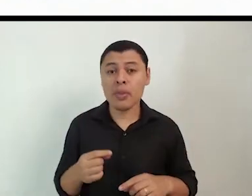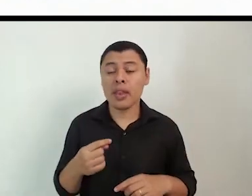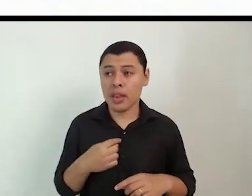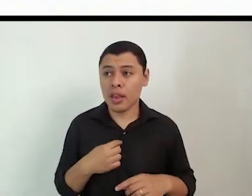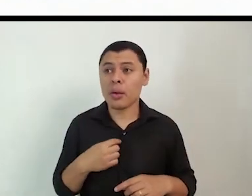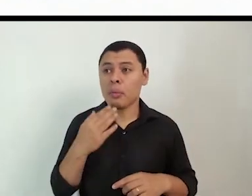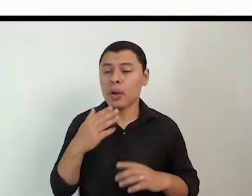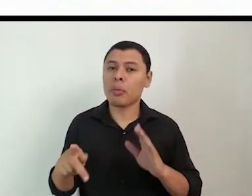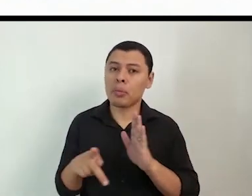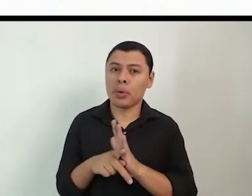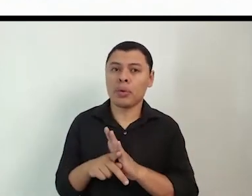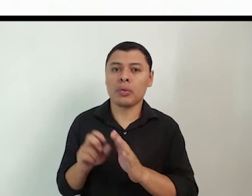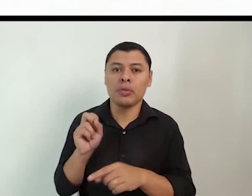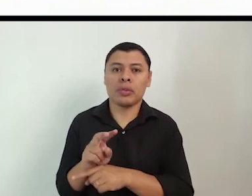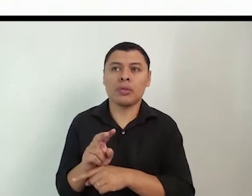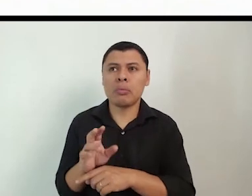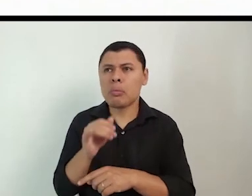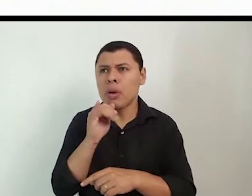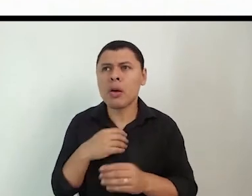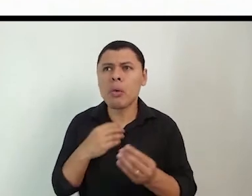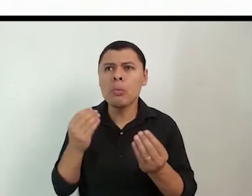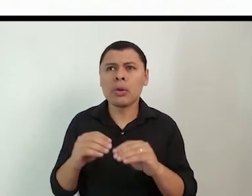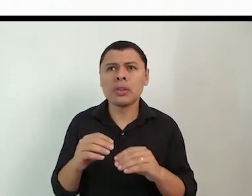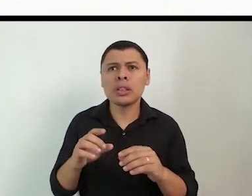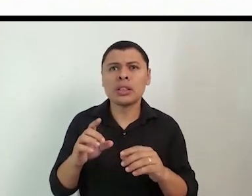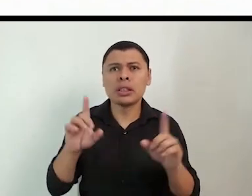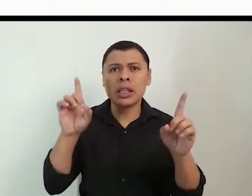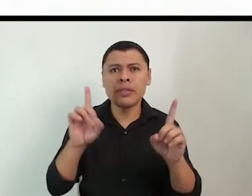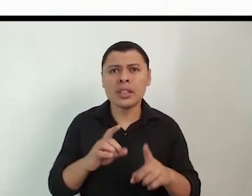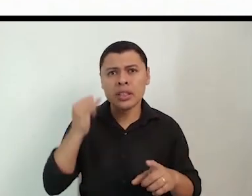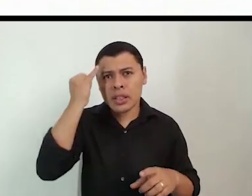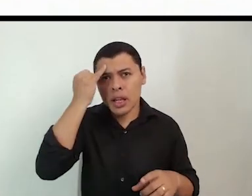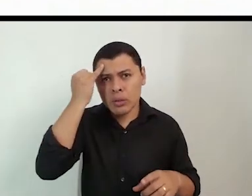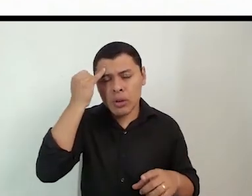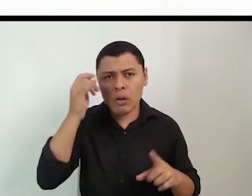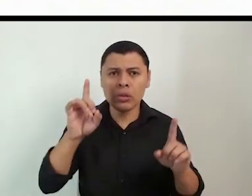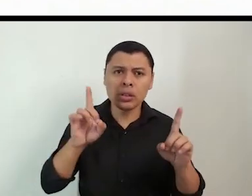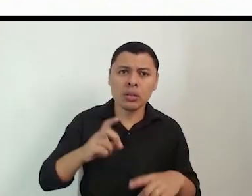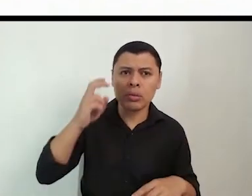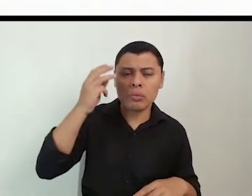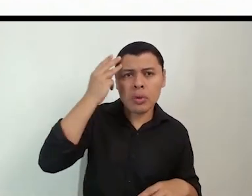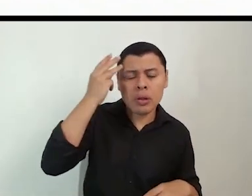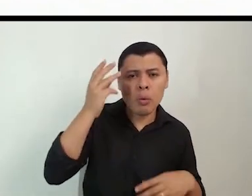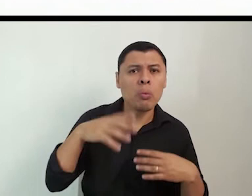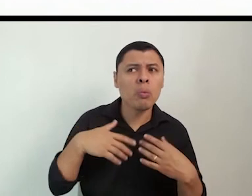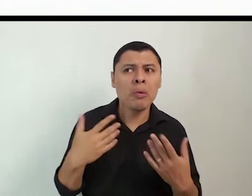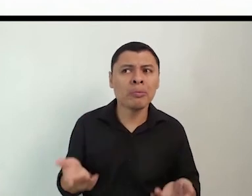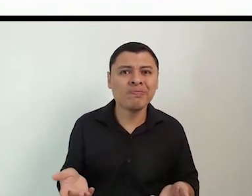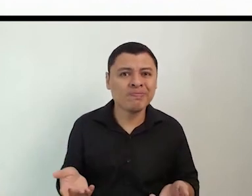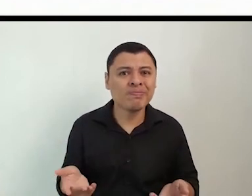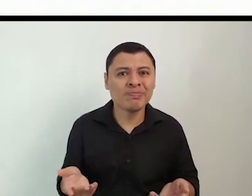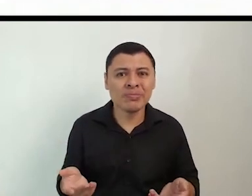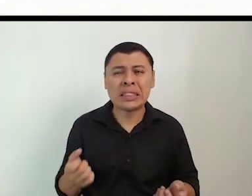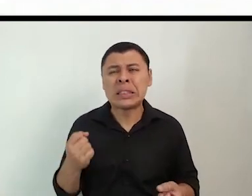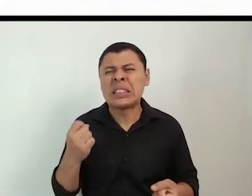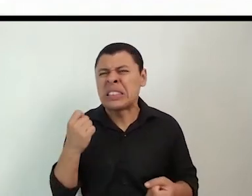vezes você não sabe se você coloca deficiência mental ou se você coloca deficiência intelectual. Raríssimos processos